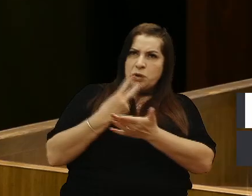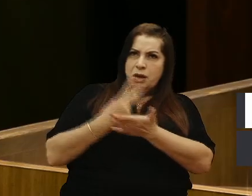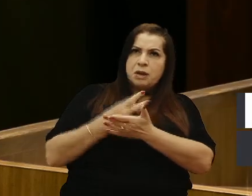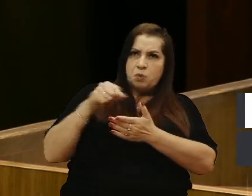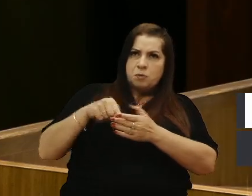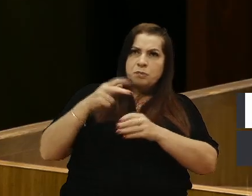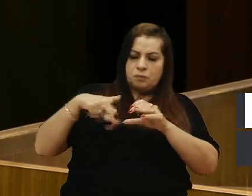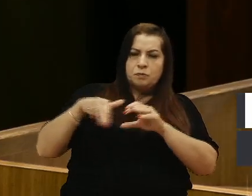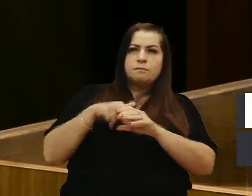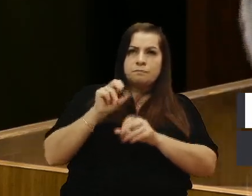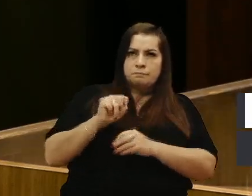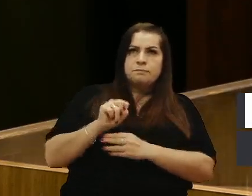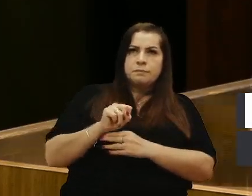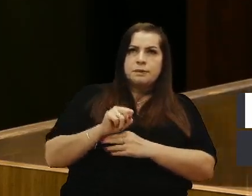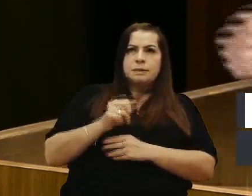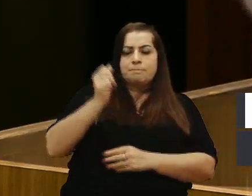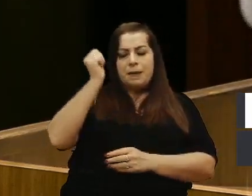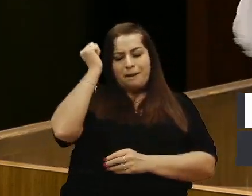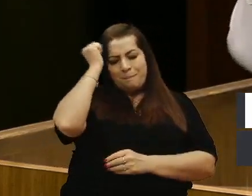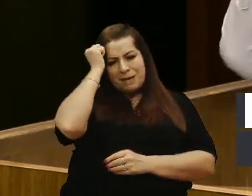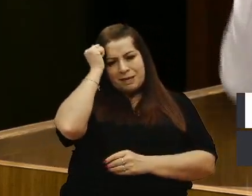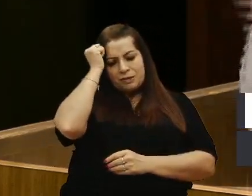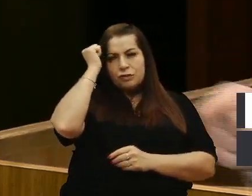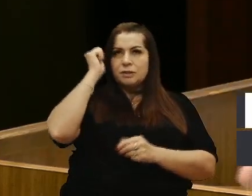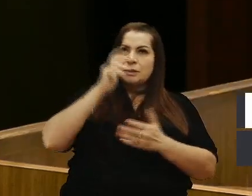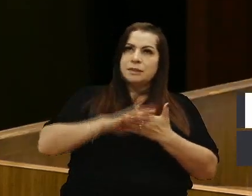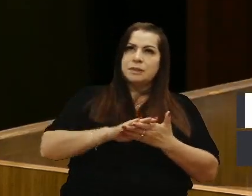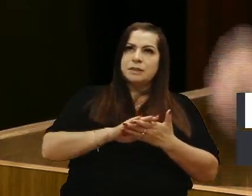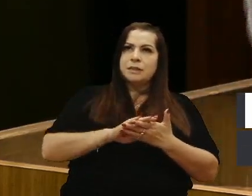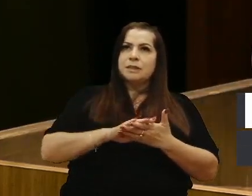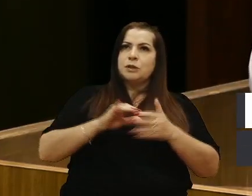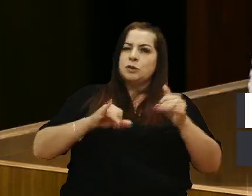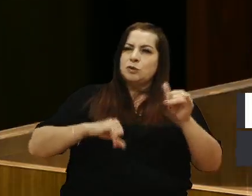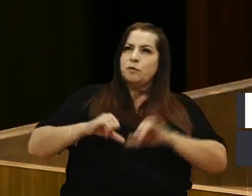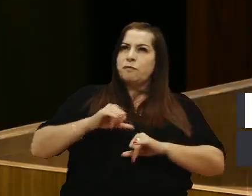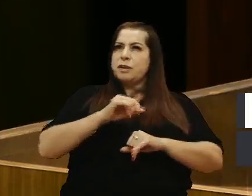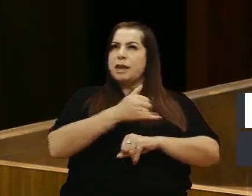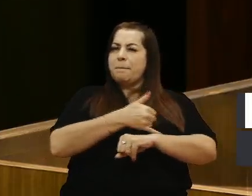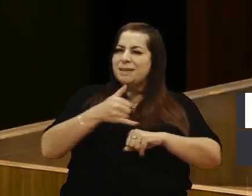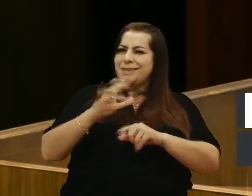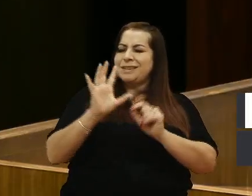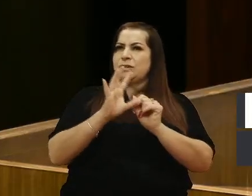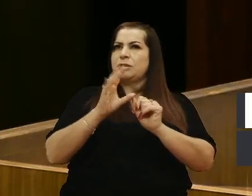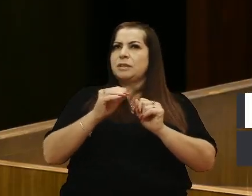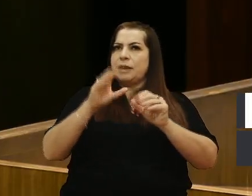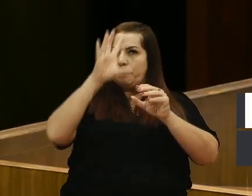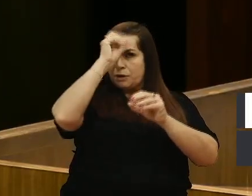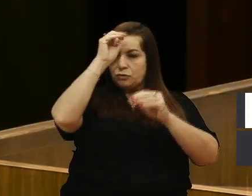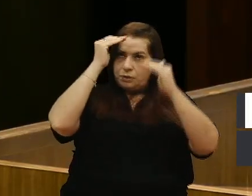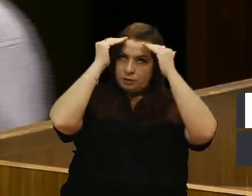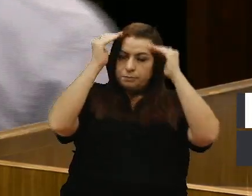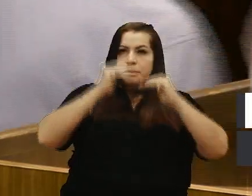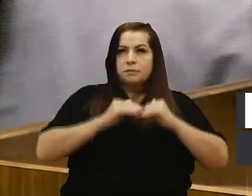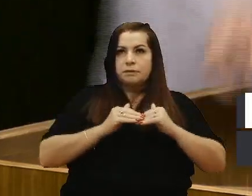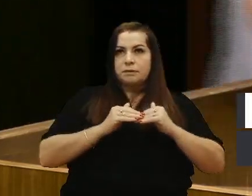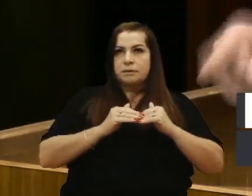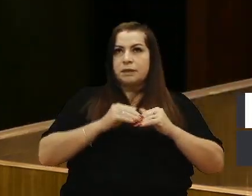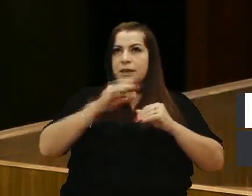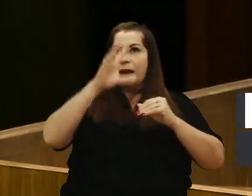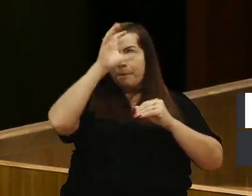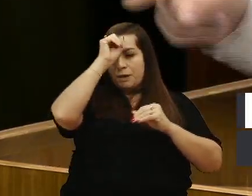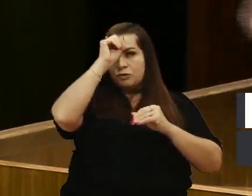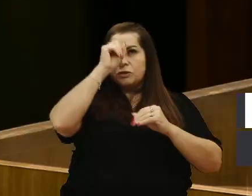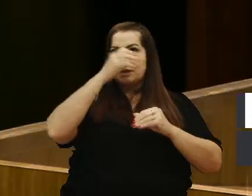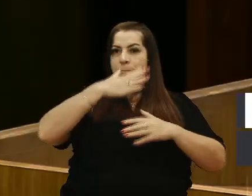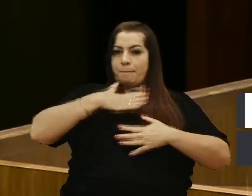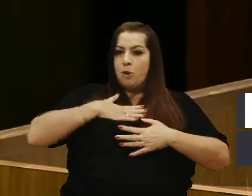nessa tribuna. Me arrependi, passei por o que eu passei e aprendi a respeitar. Aprendi a me